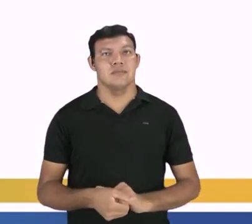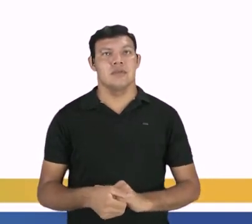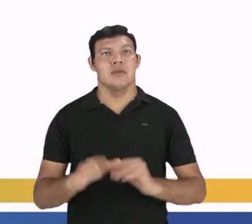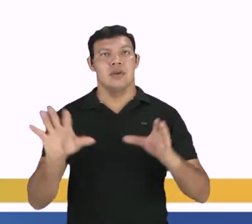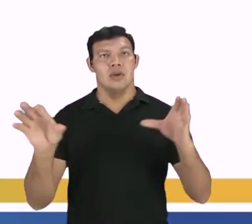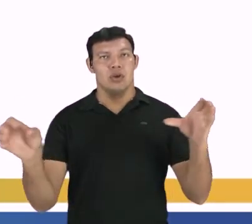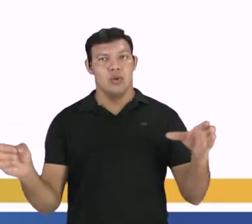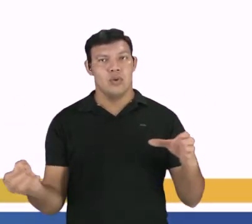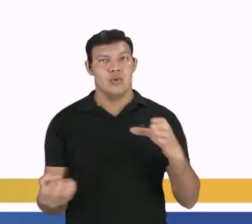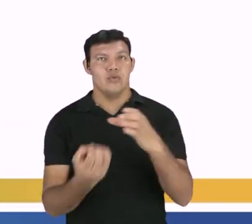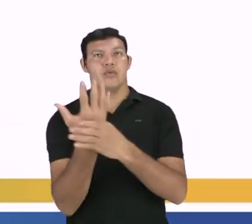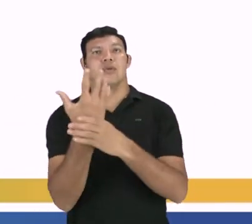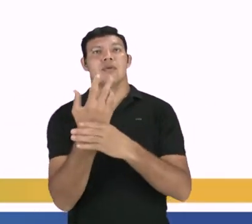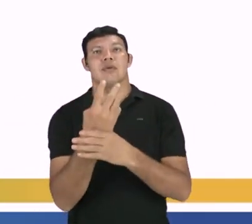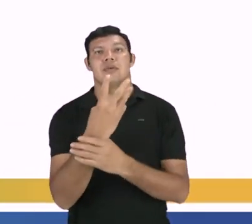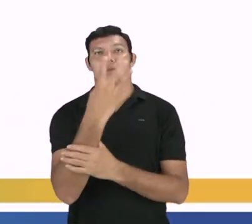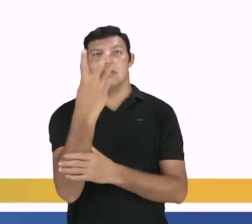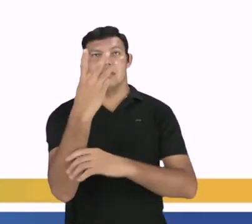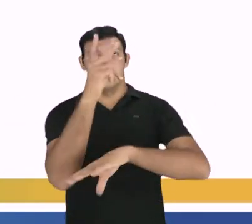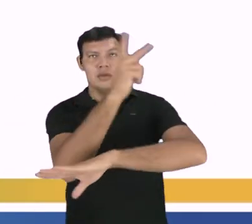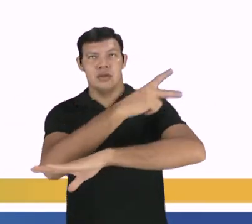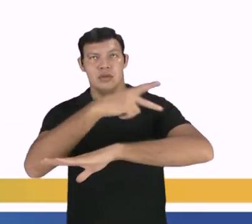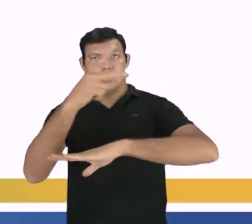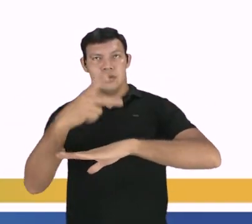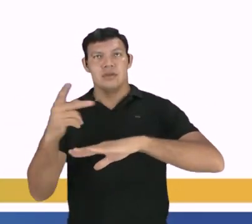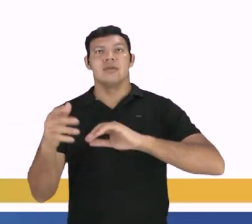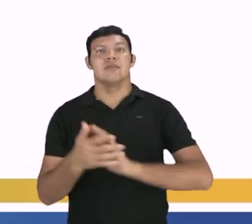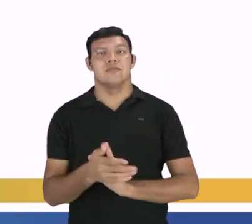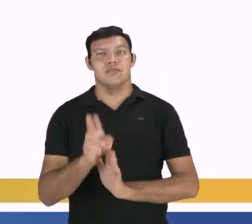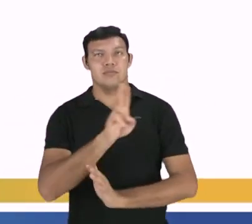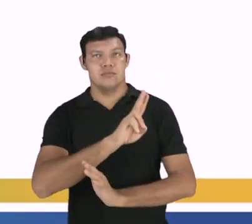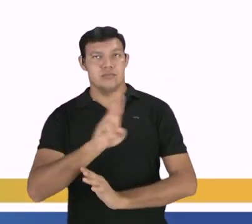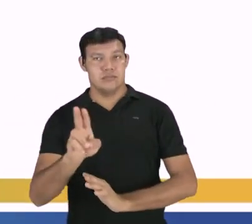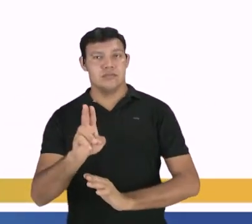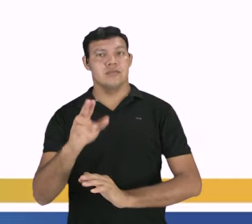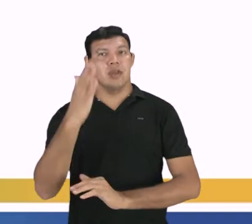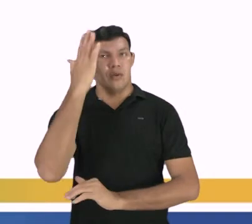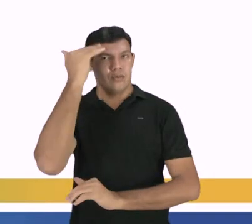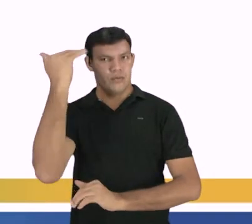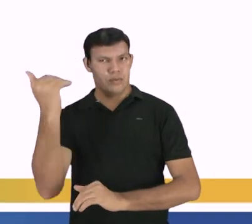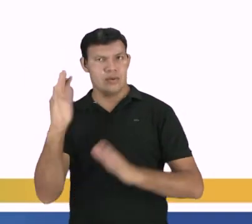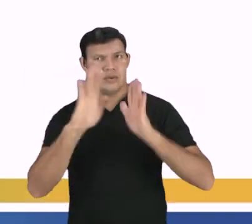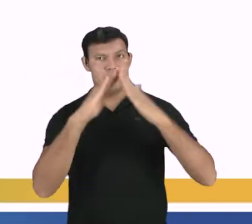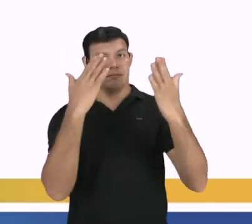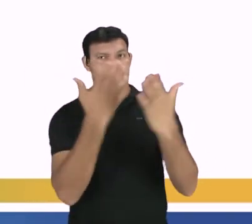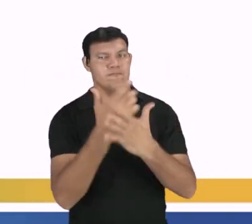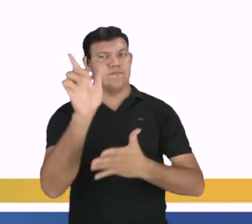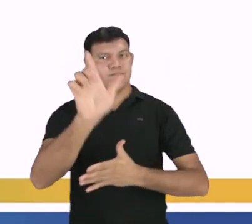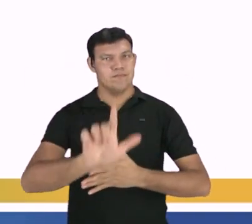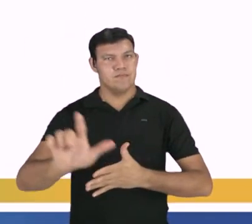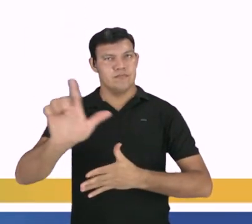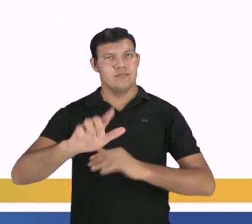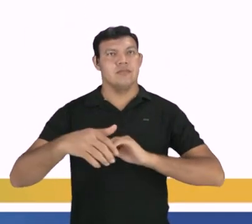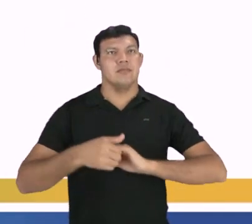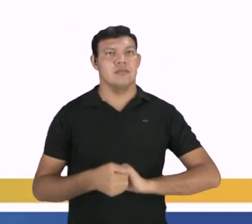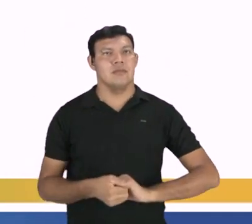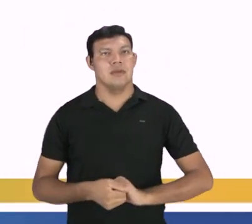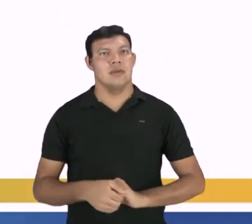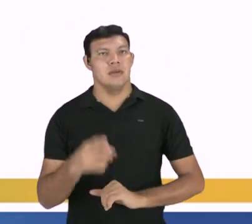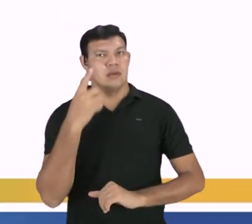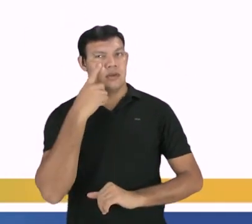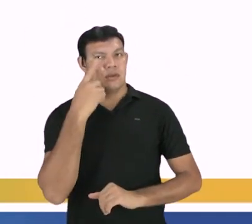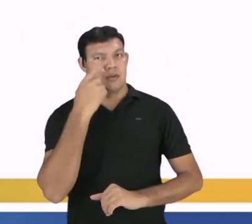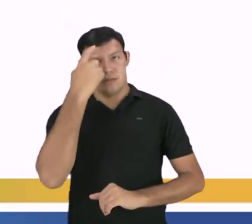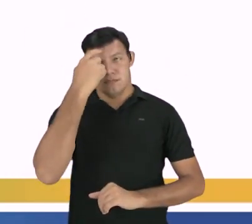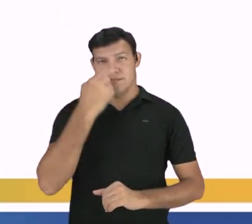movimento literário. Então esses 3 aí são fortes nomes dentro dessa escola literária, tá?